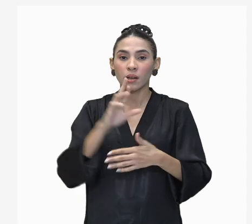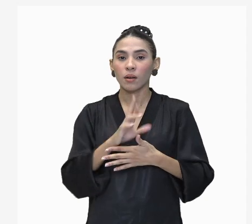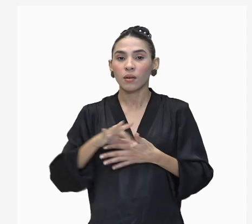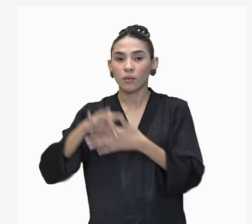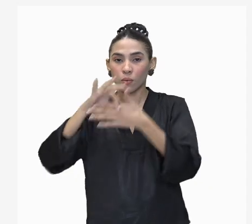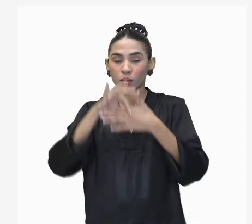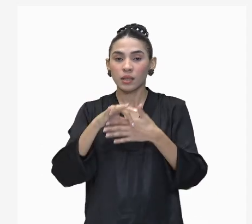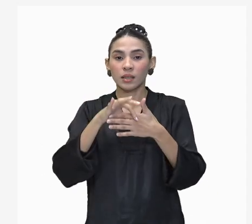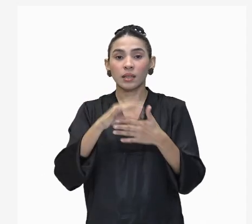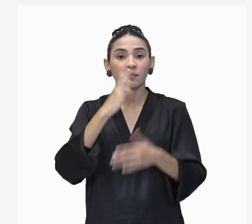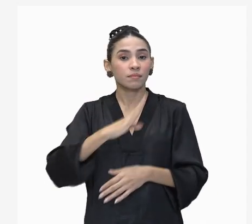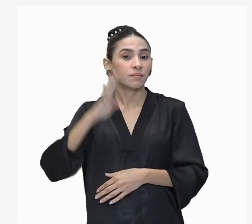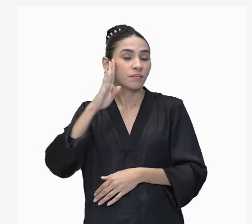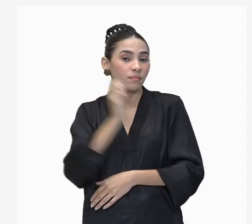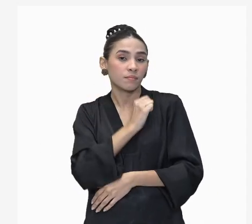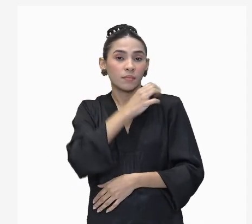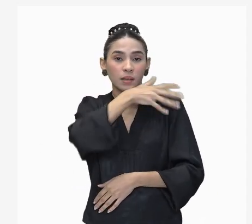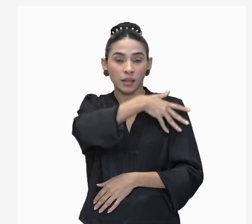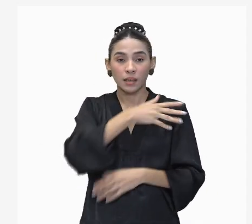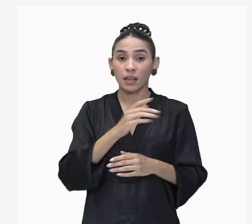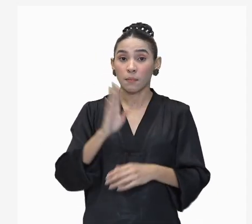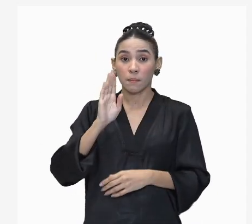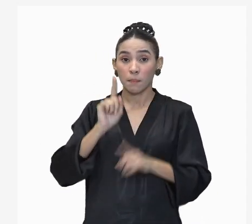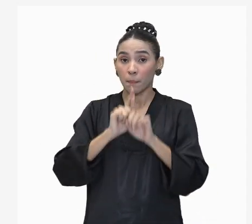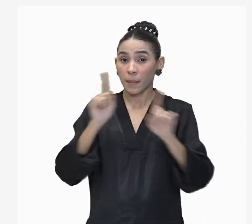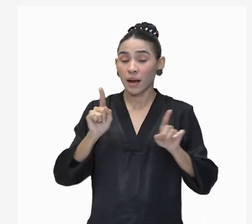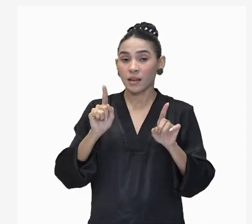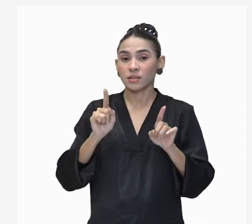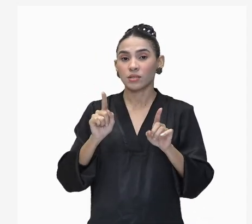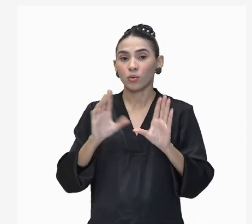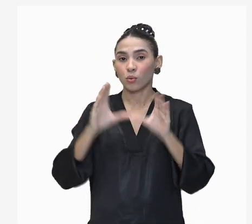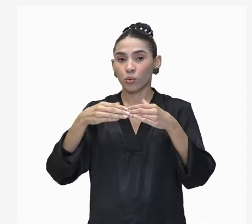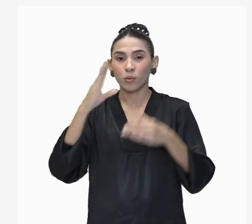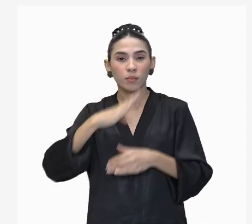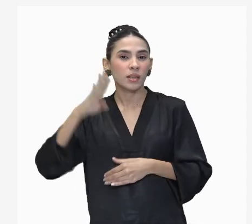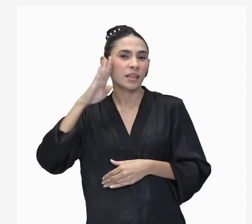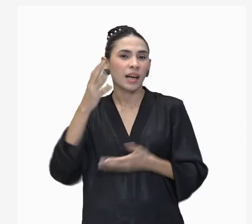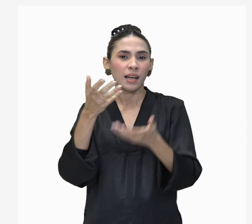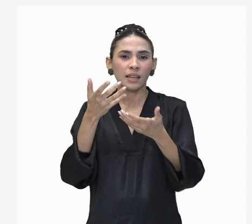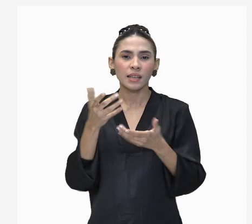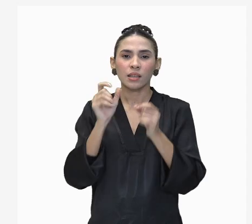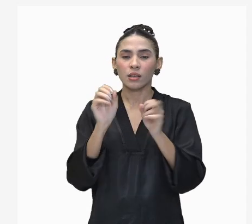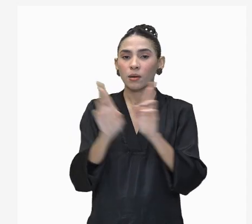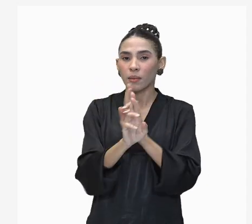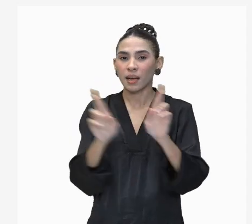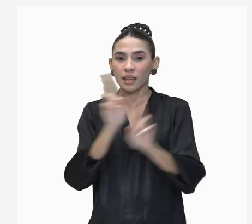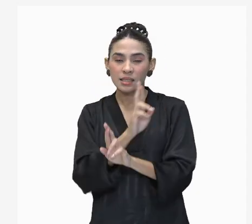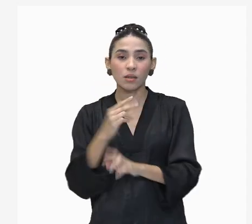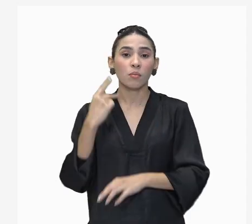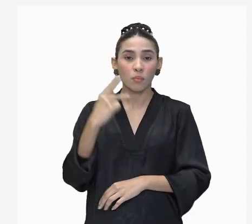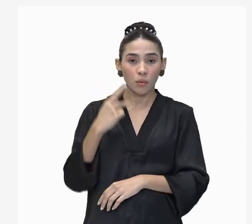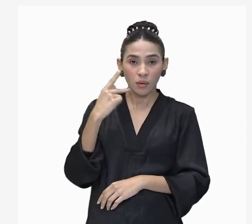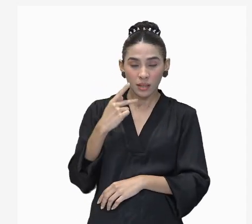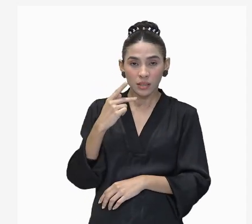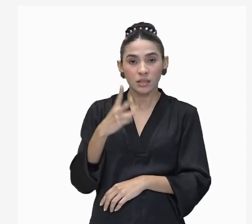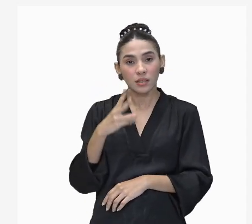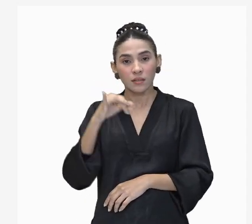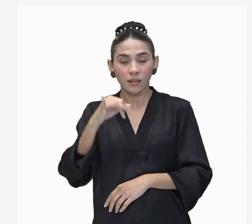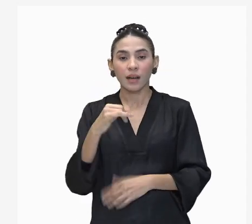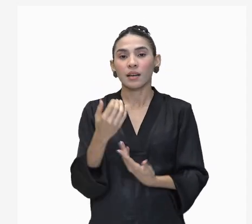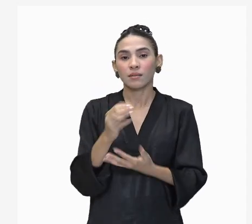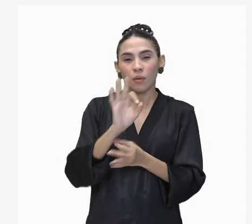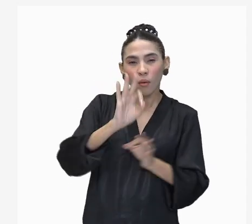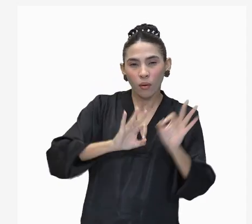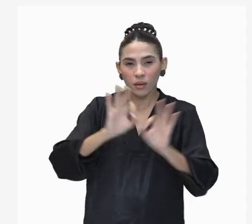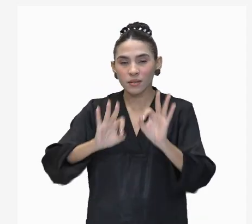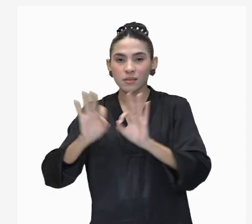pelos tenentes. Lembrem que o exército, eles queriam ter uma representatividade política. E eles vão se articular, vão